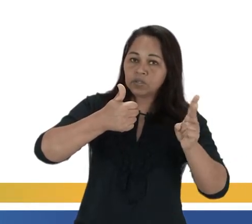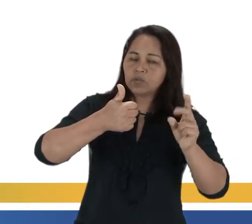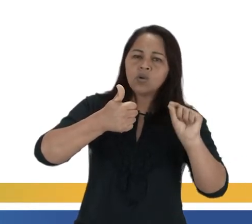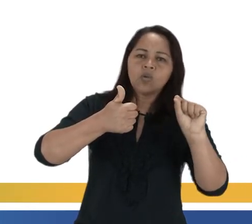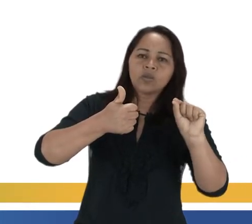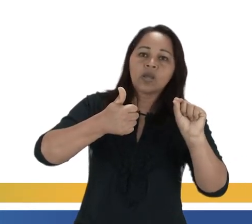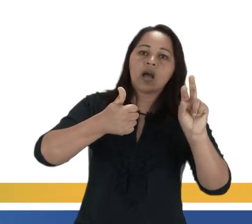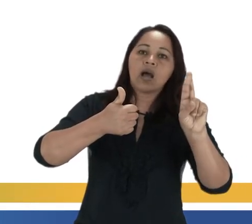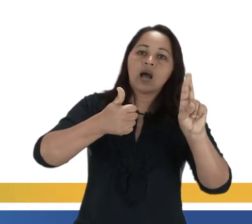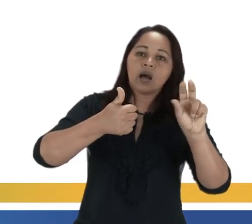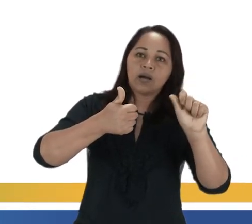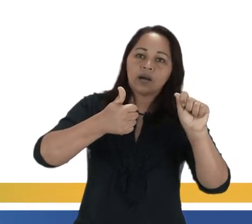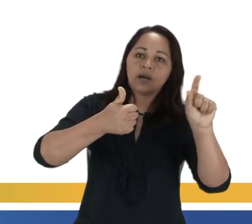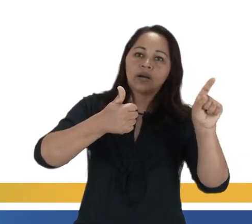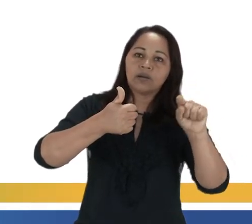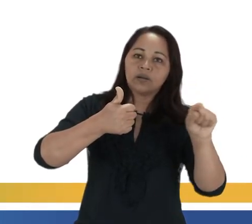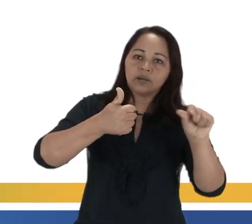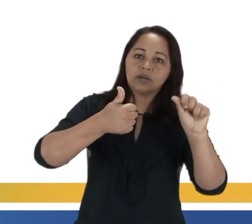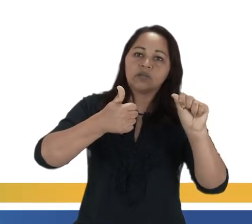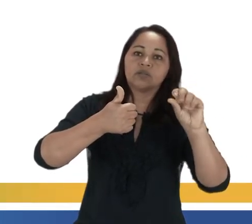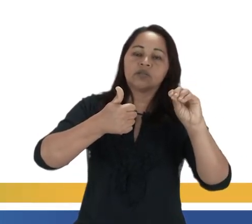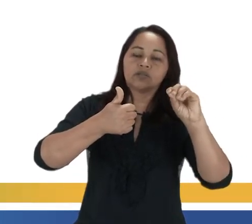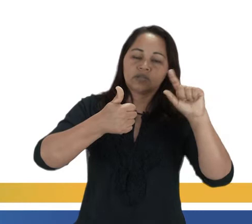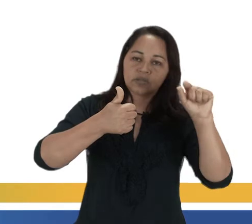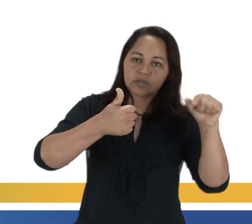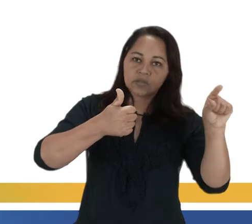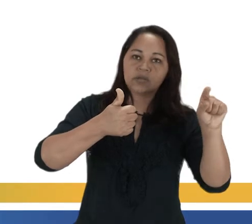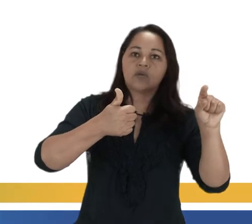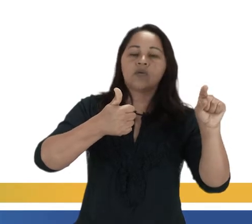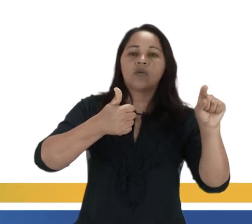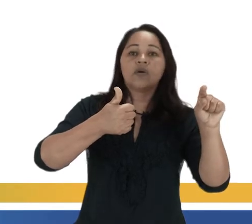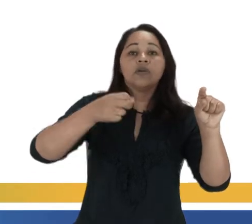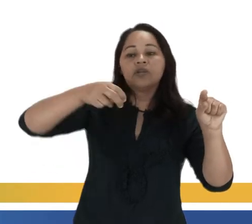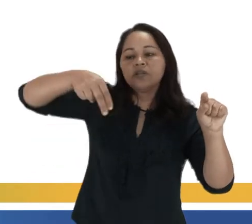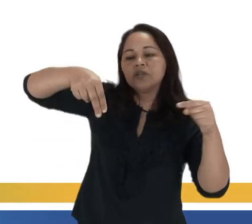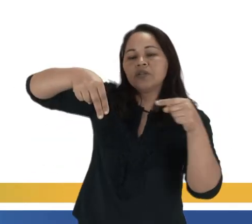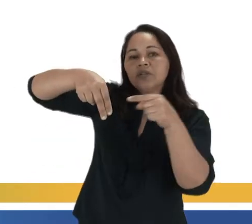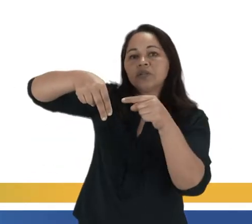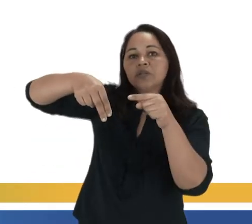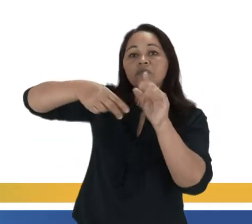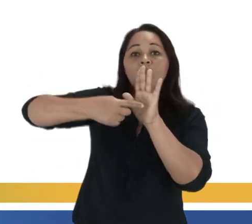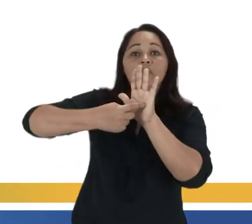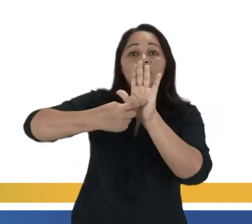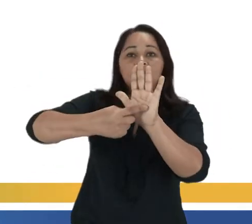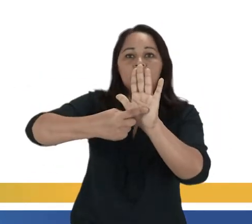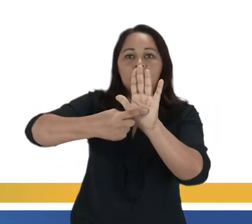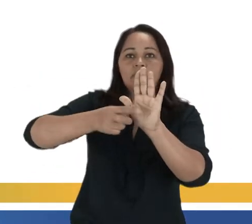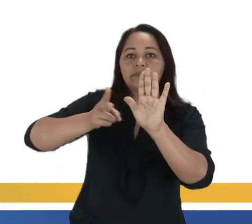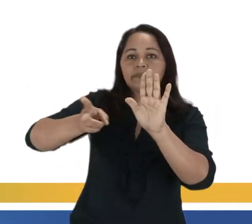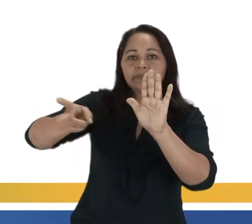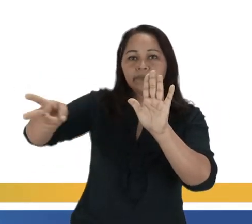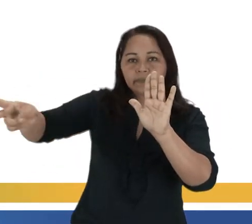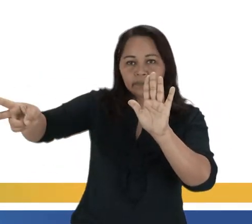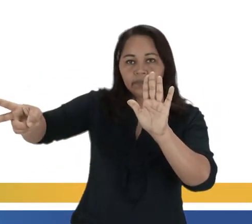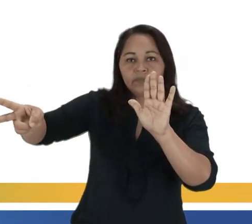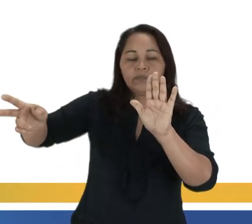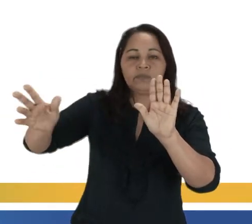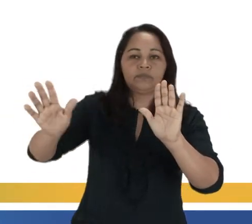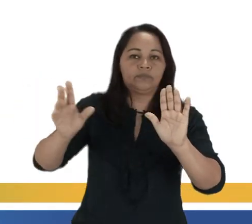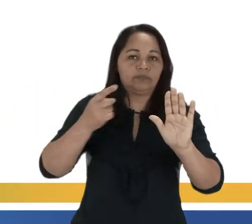razão. N vai representar a posição do termo na nossa sequência, tá